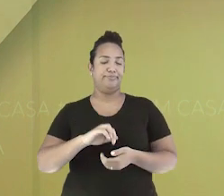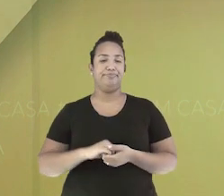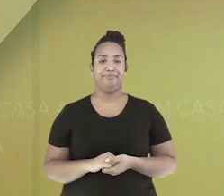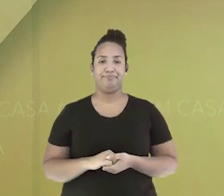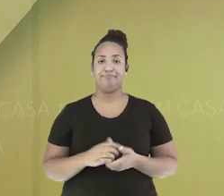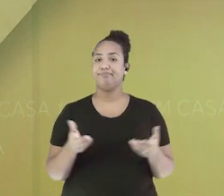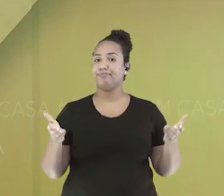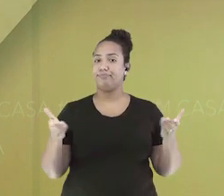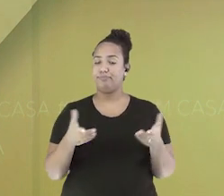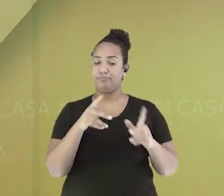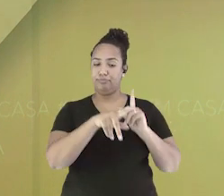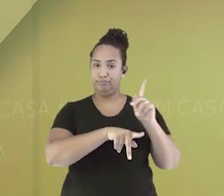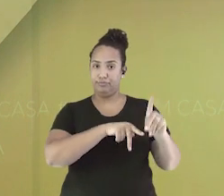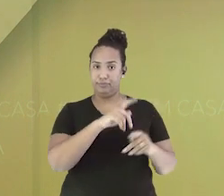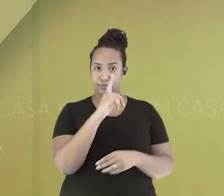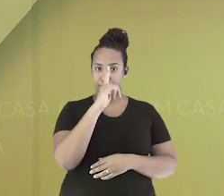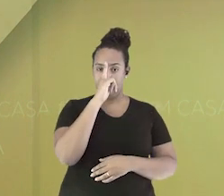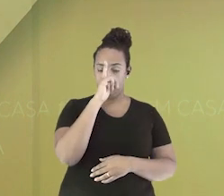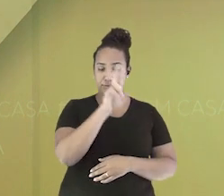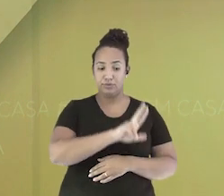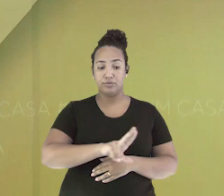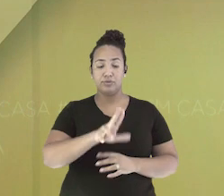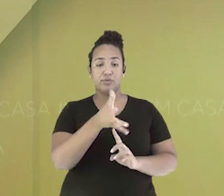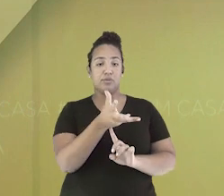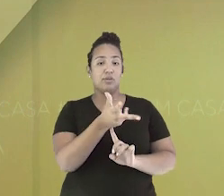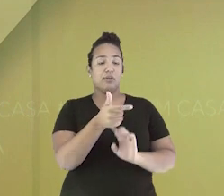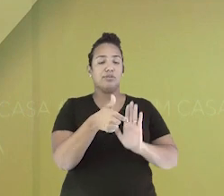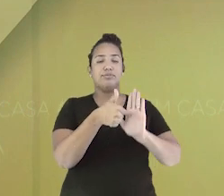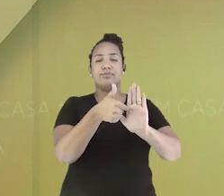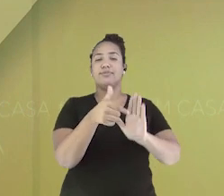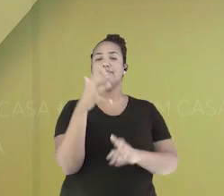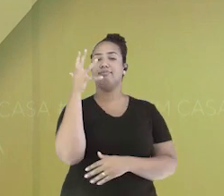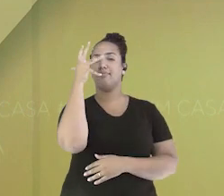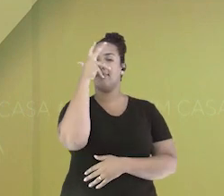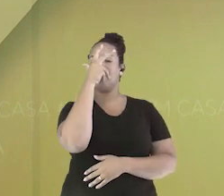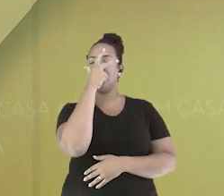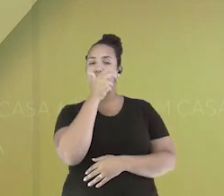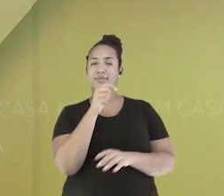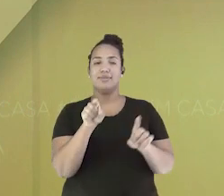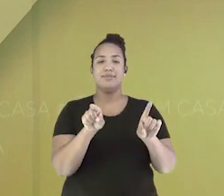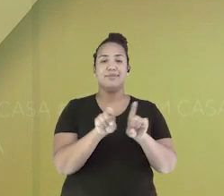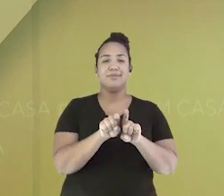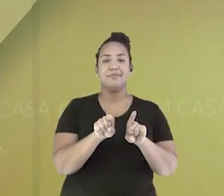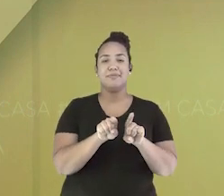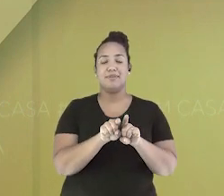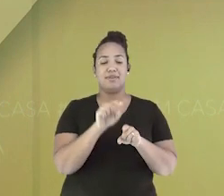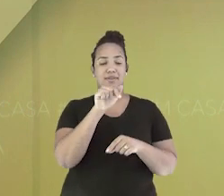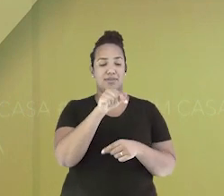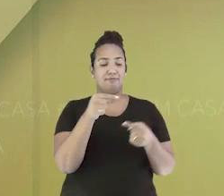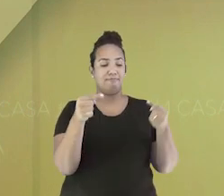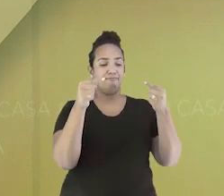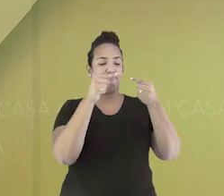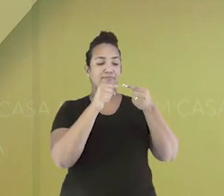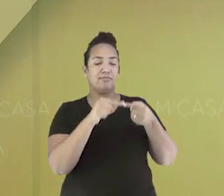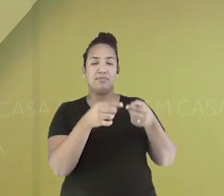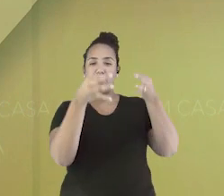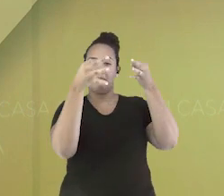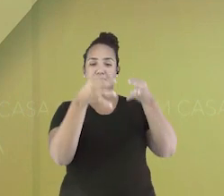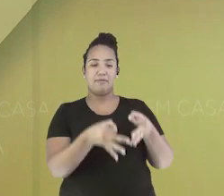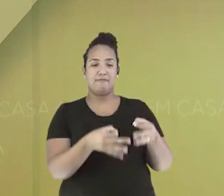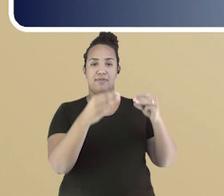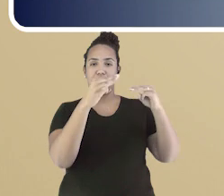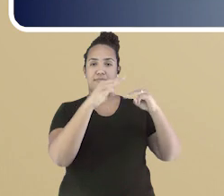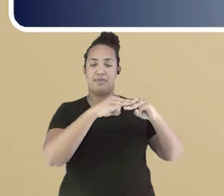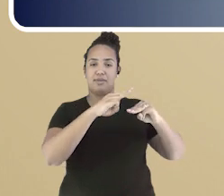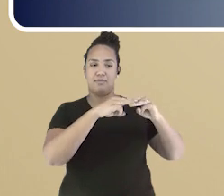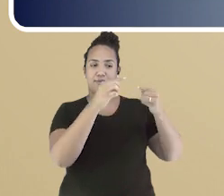Já a civilização grega utilizava a arte como expressão da beleza, e seu senso de estética estava ligado à perfeição da